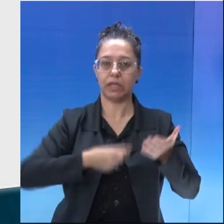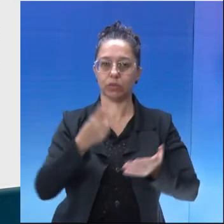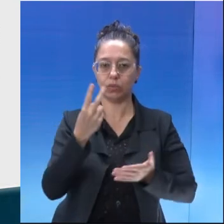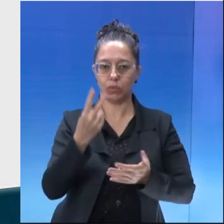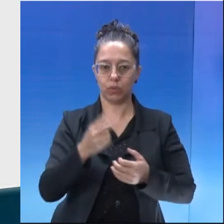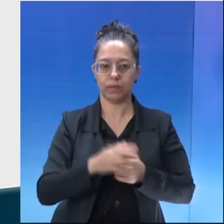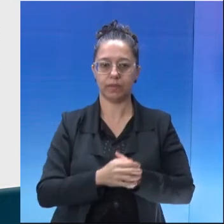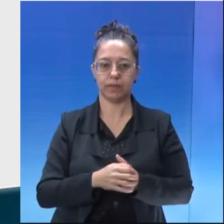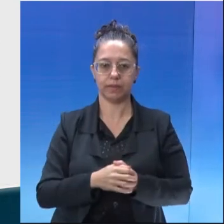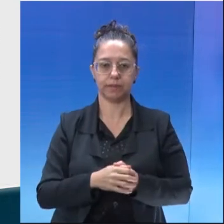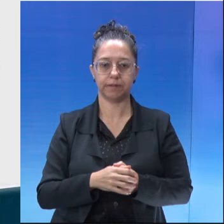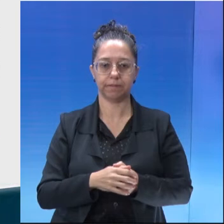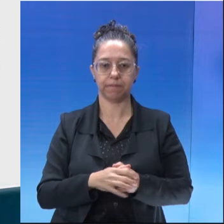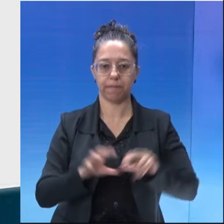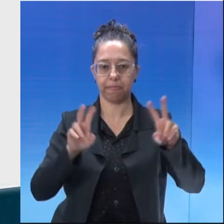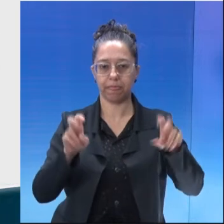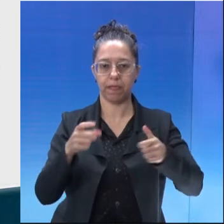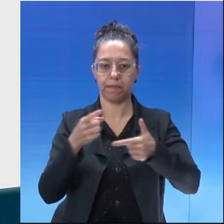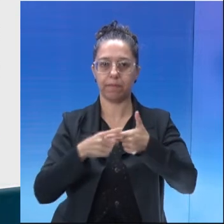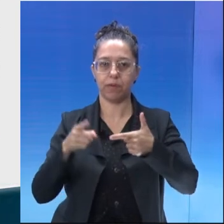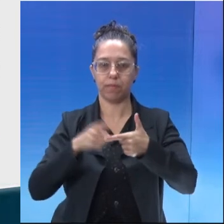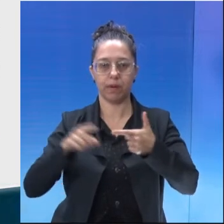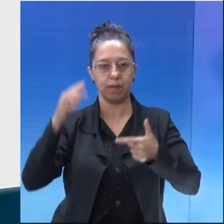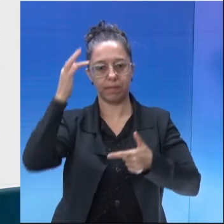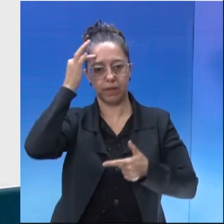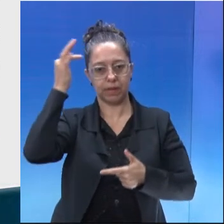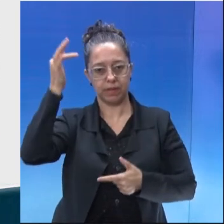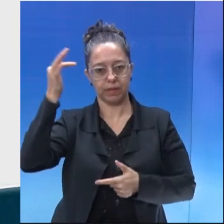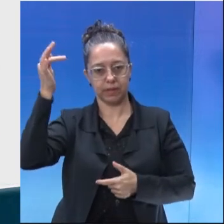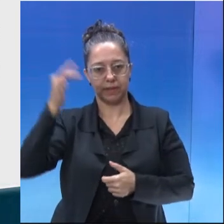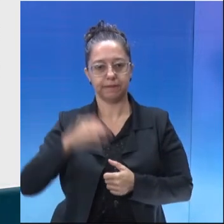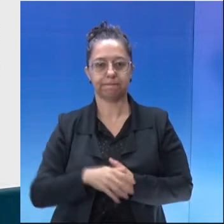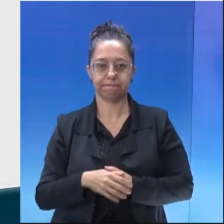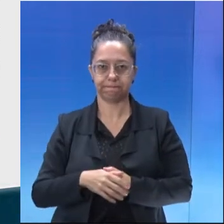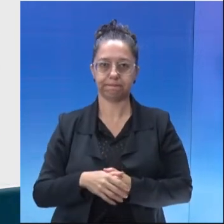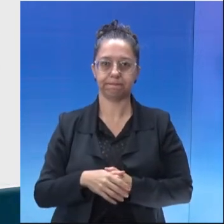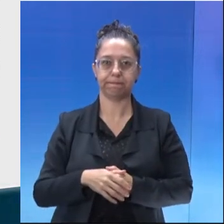segundo texto é o do Rachels, o problema da filosofia,